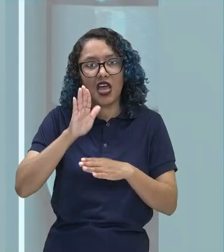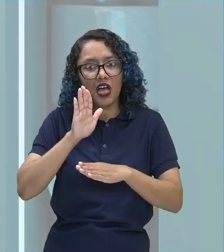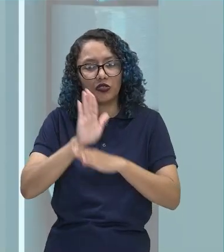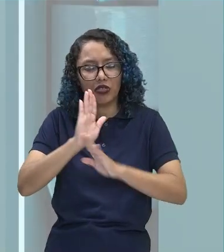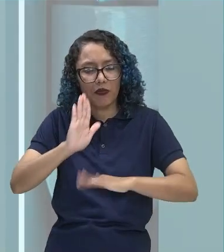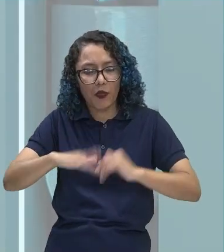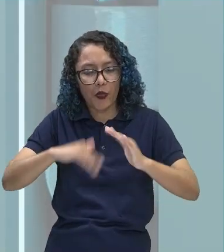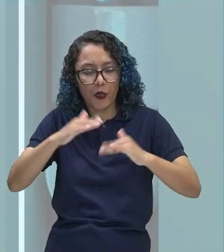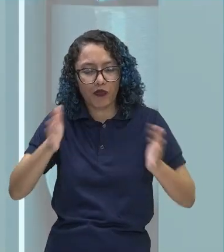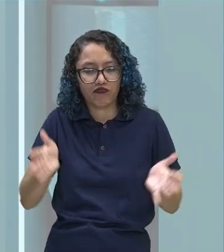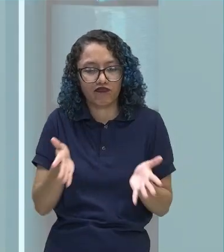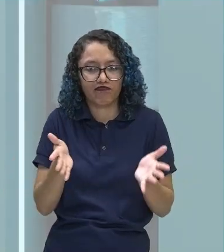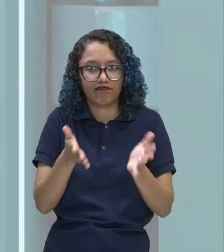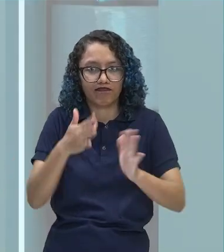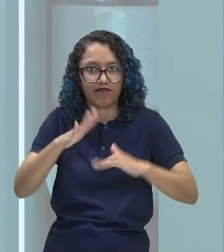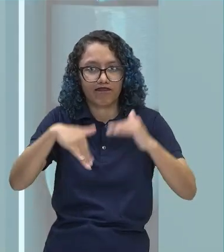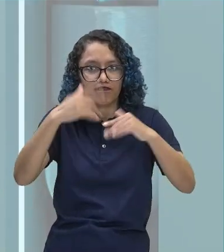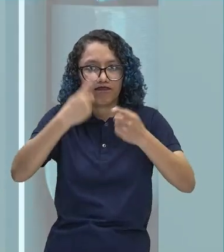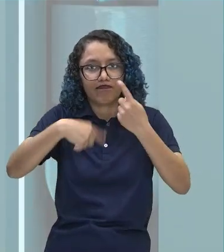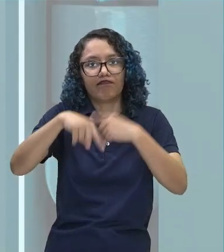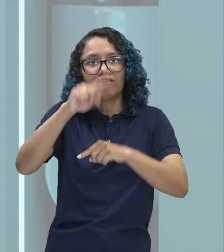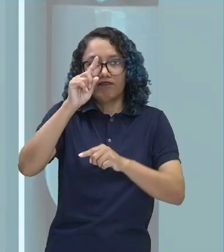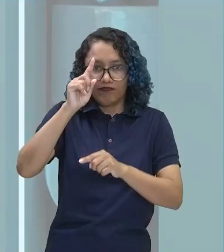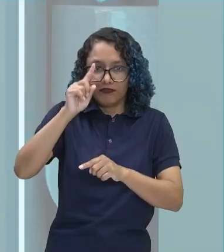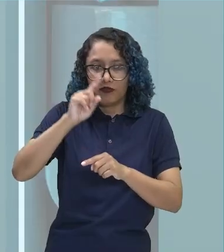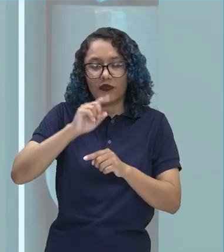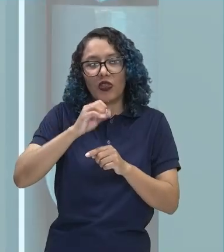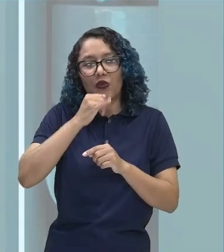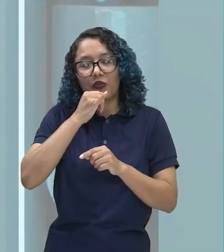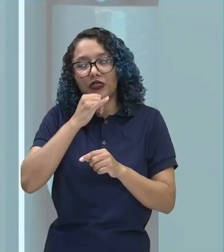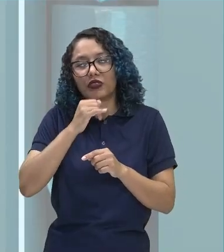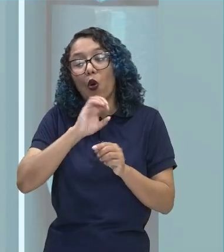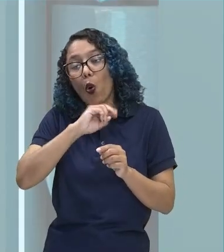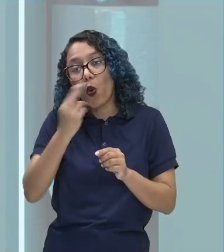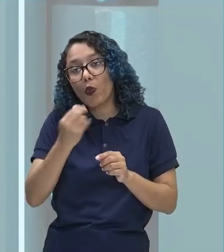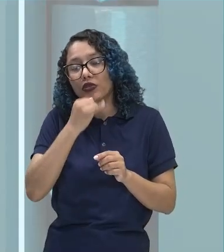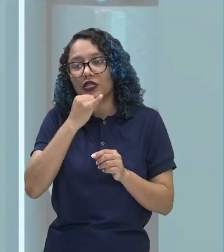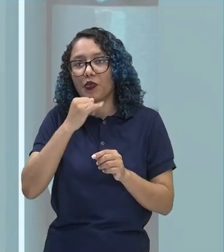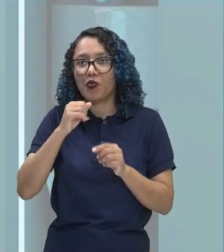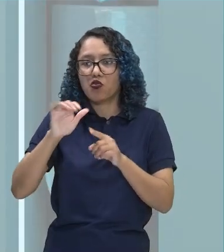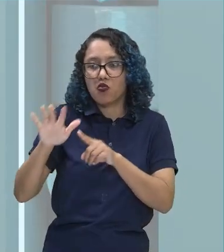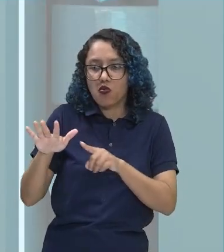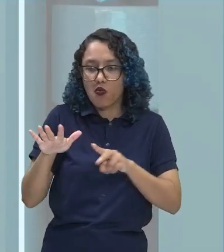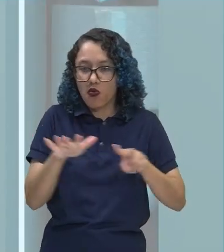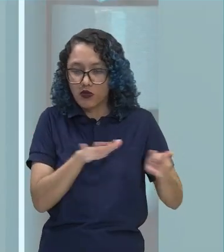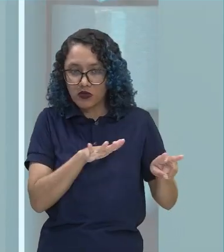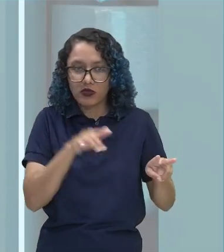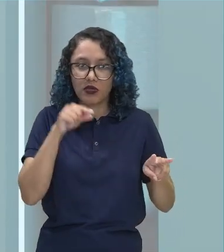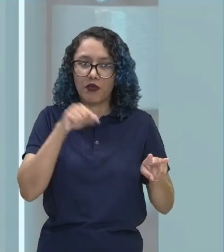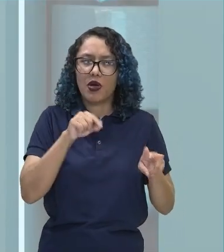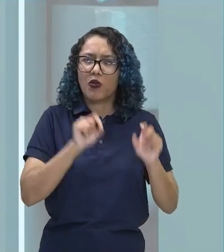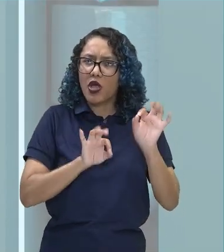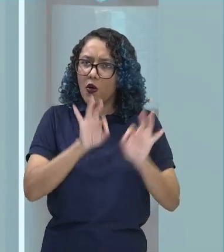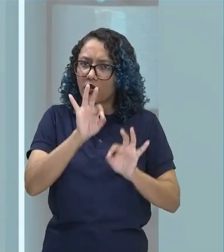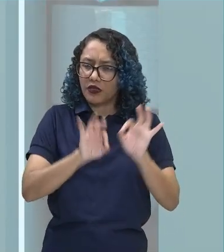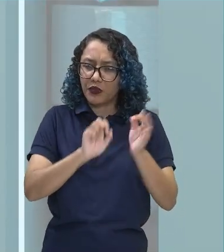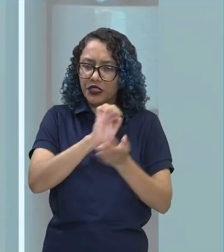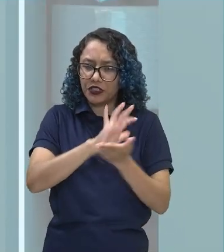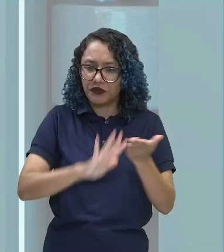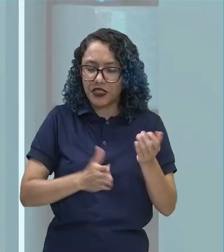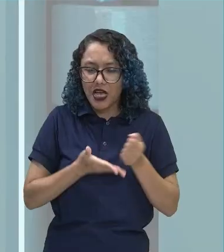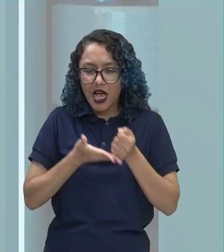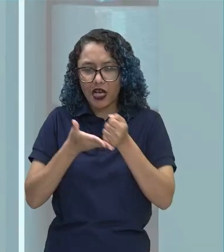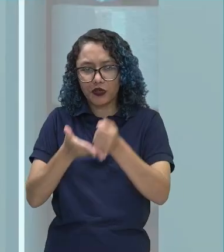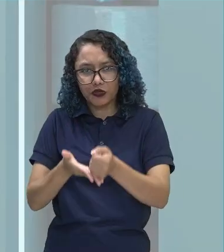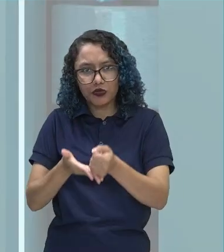melhor, ou ele vai, daqui uma semana, vai preparar, né, uma atividade para ele